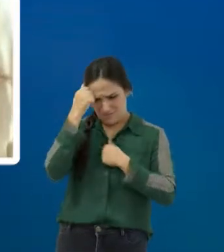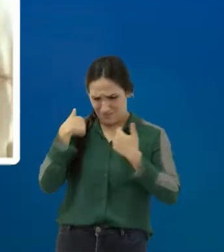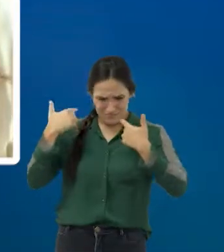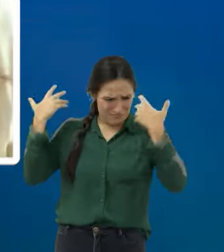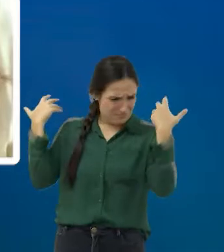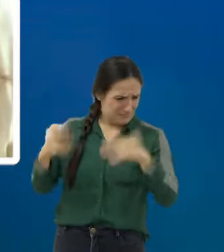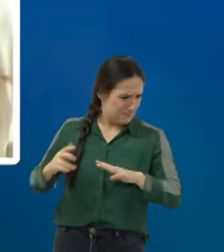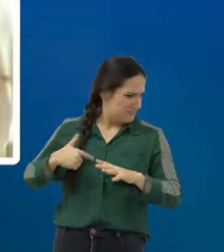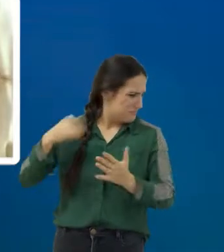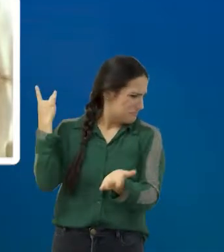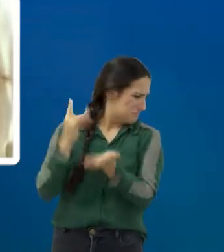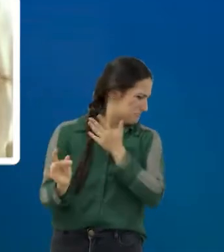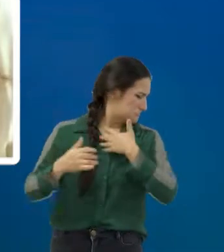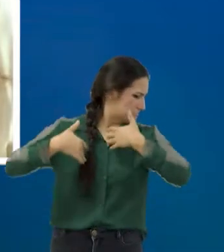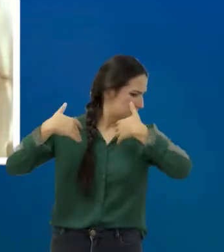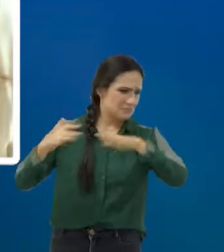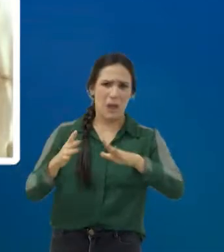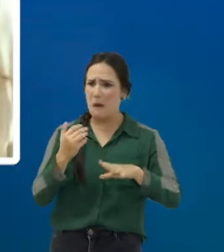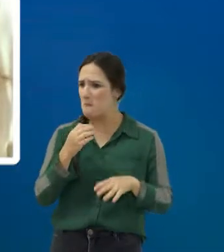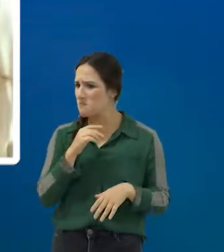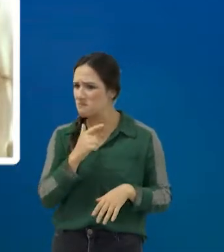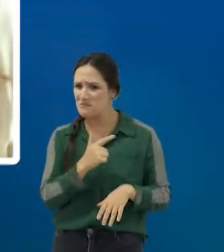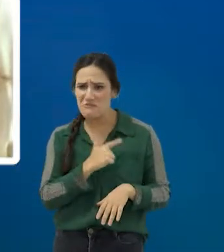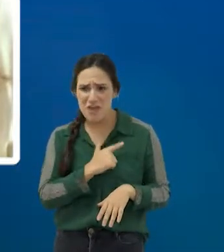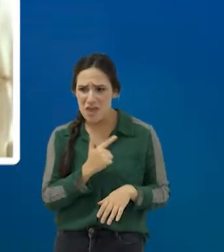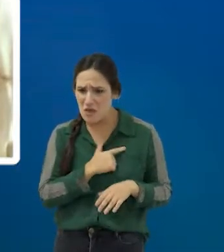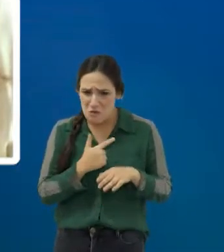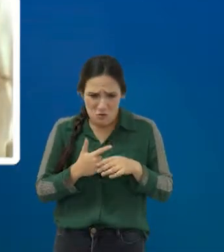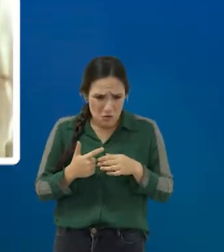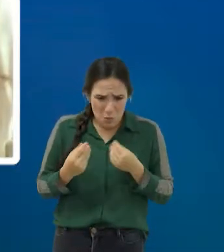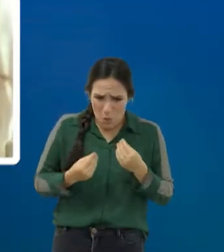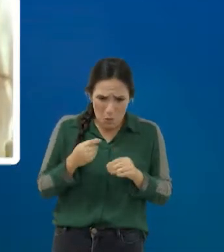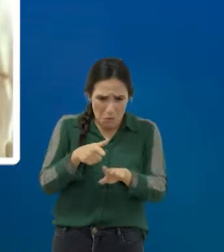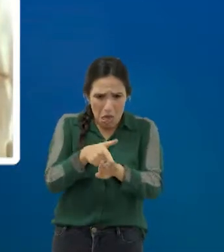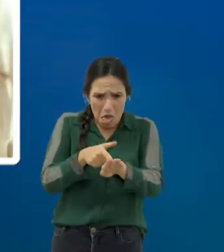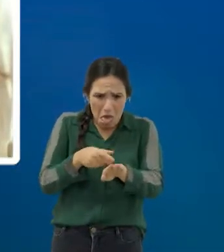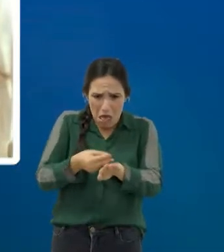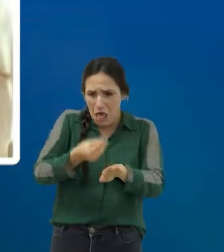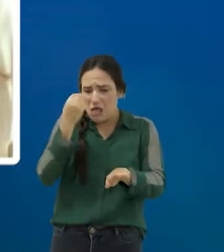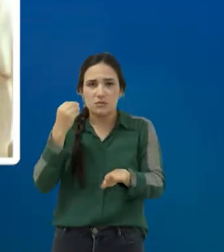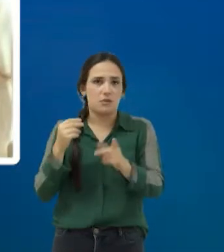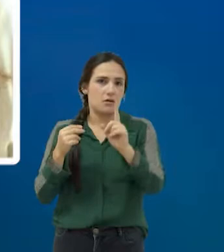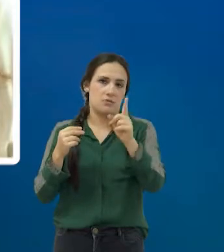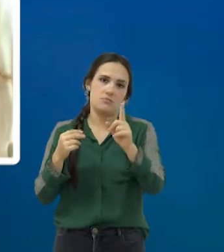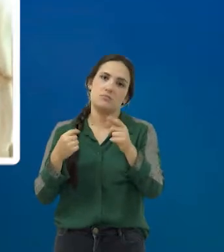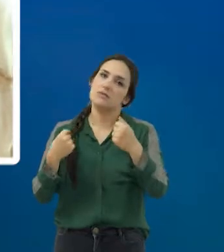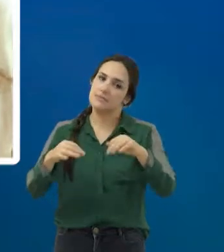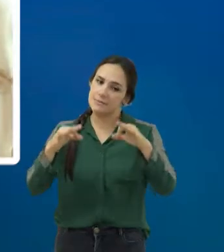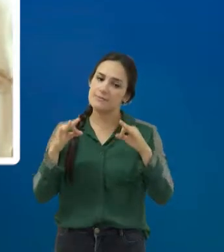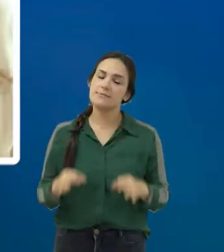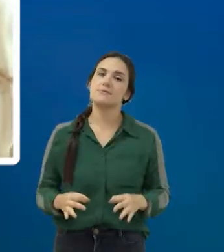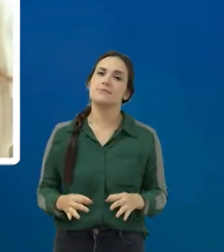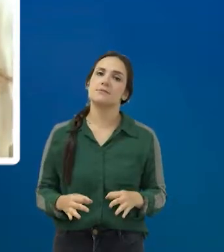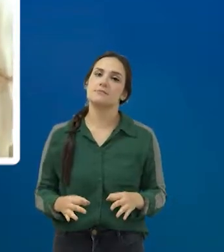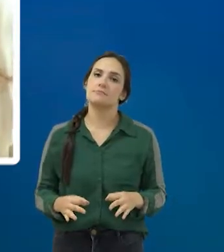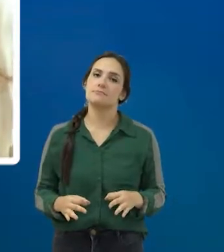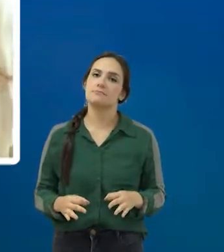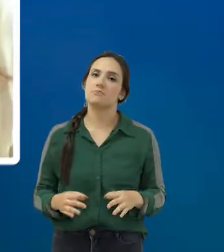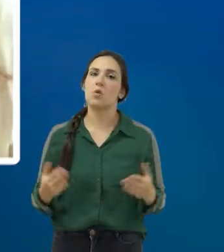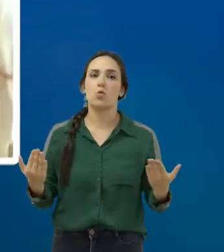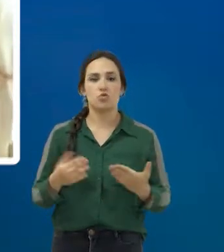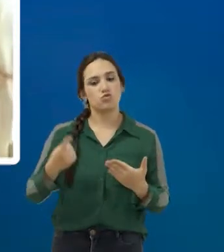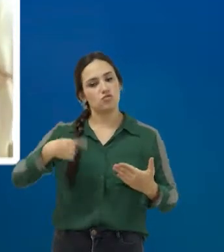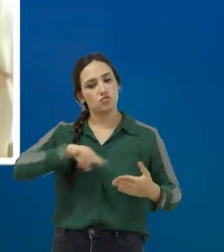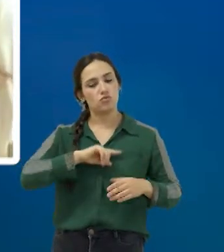doador compatível, ele se negou a doar. Então, o que a gente pede hoje? Tanto é que nós mudamos a nossa